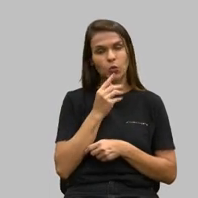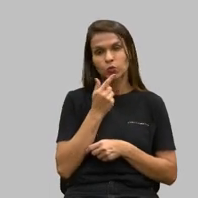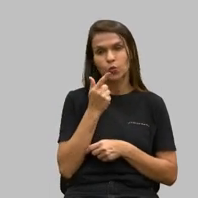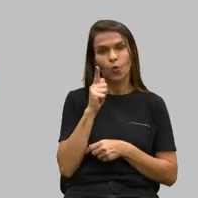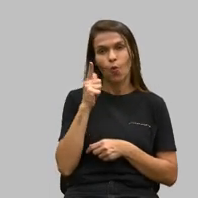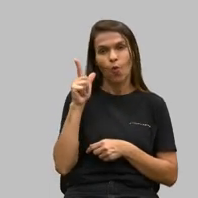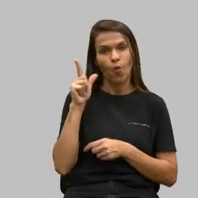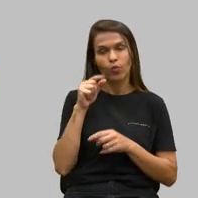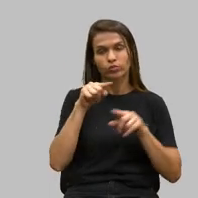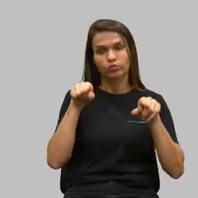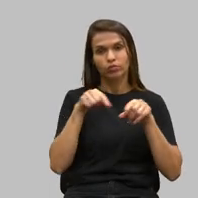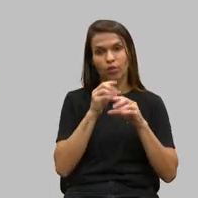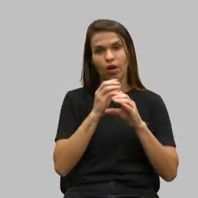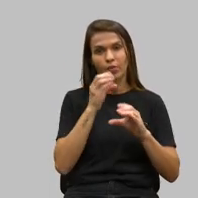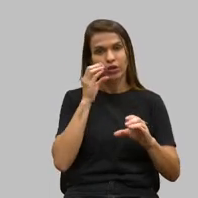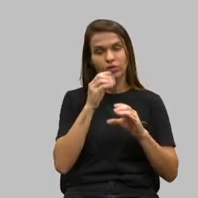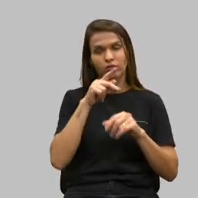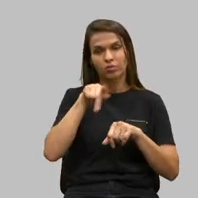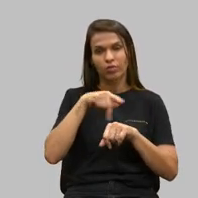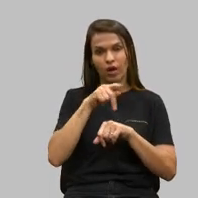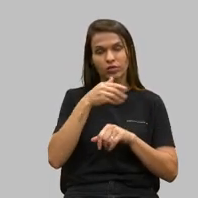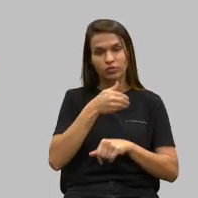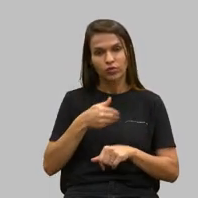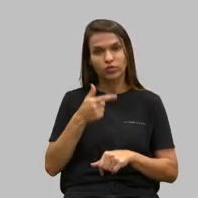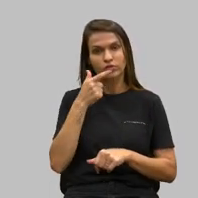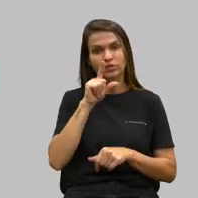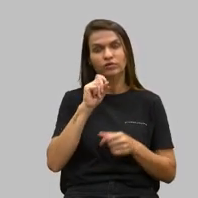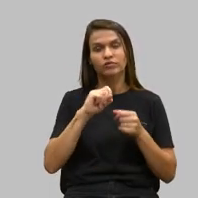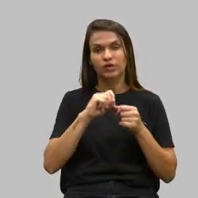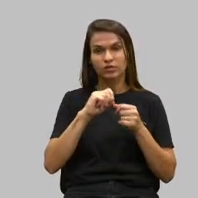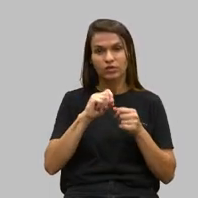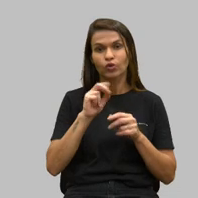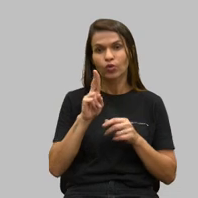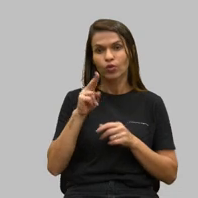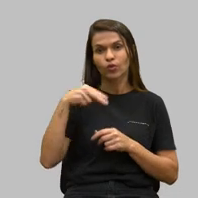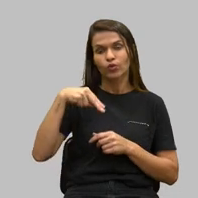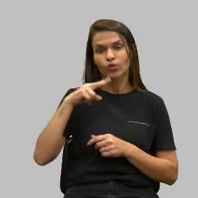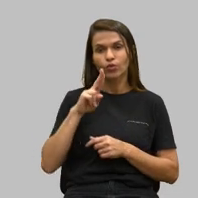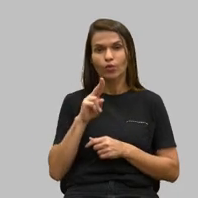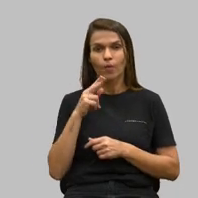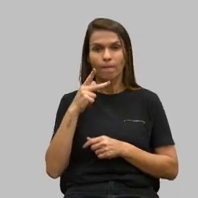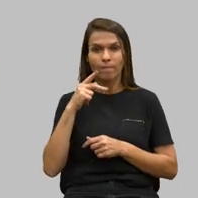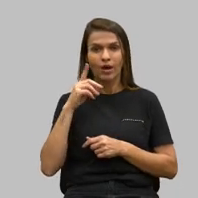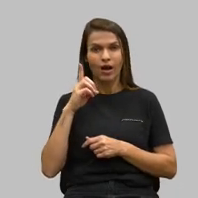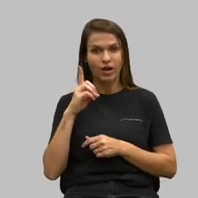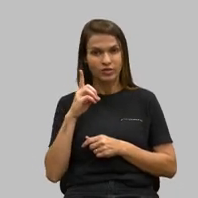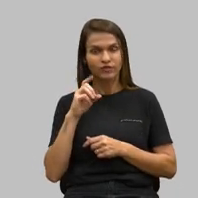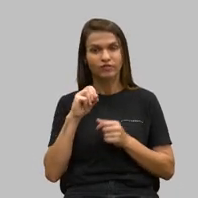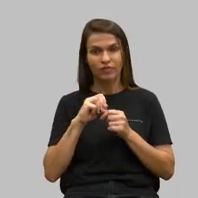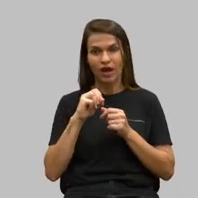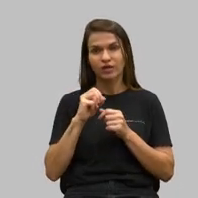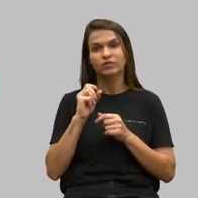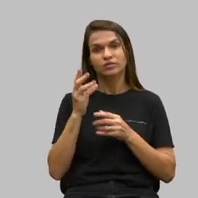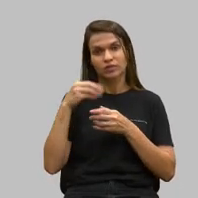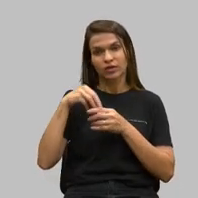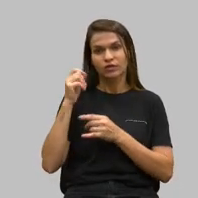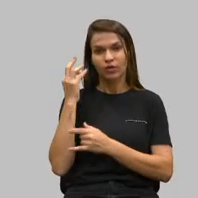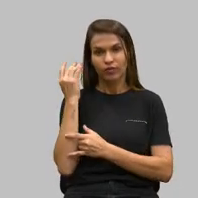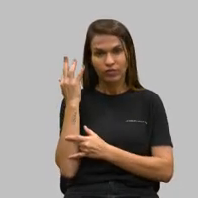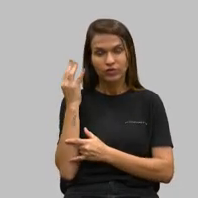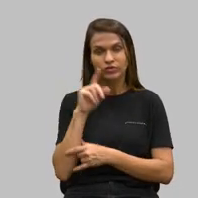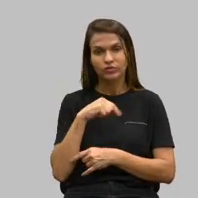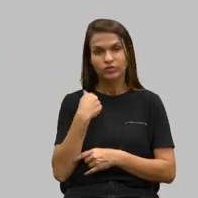laboratório no país, público, que consiga fazer o que o NUPAD faz aqui na UFMG, e a gente consegue